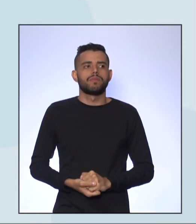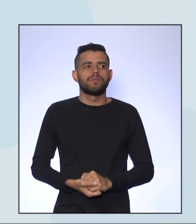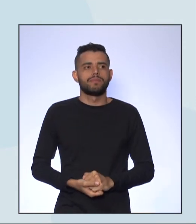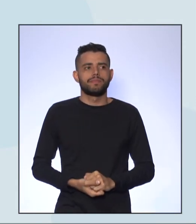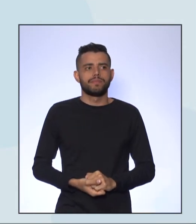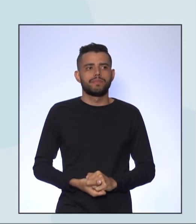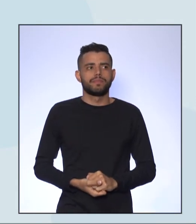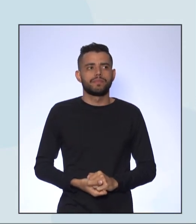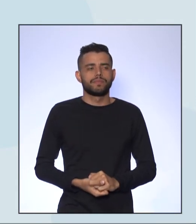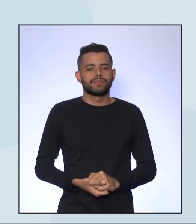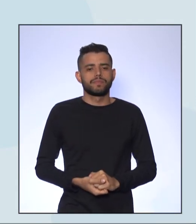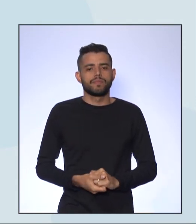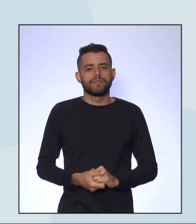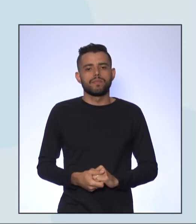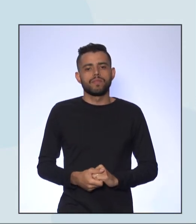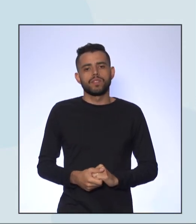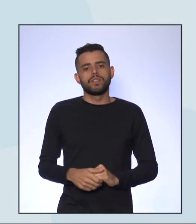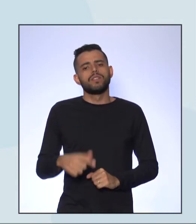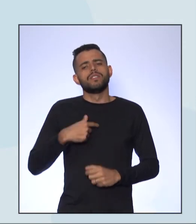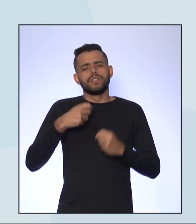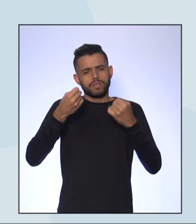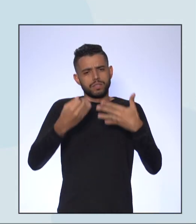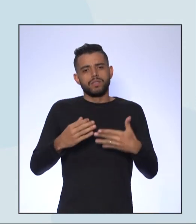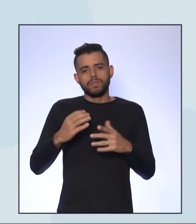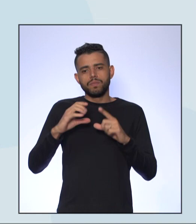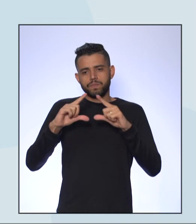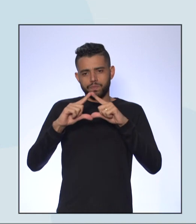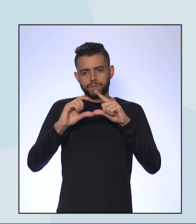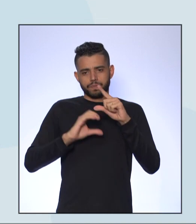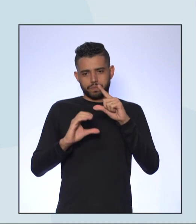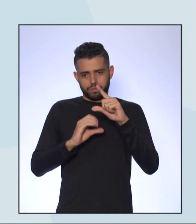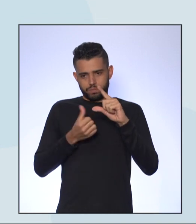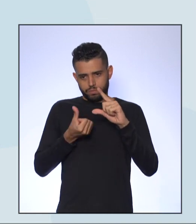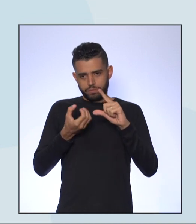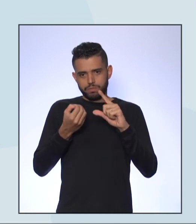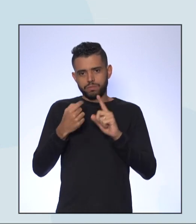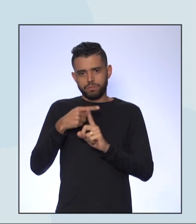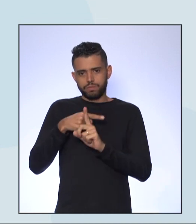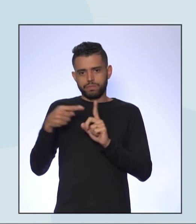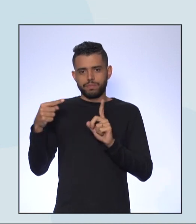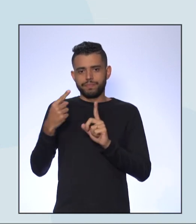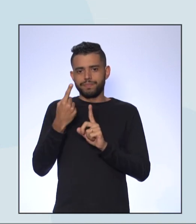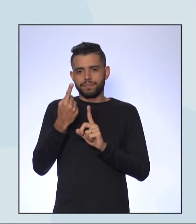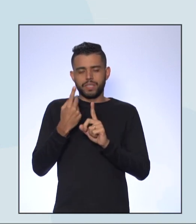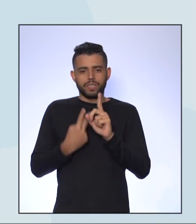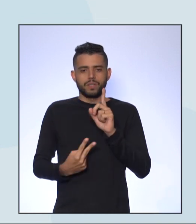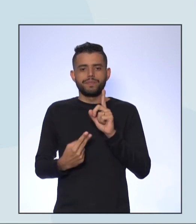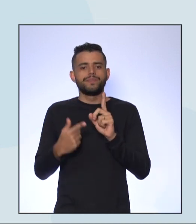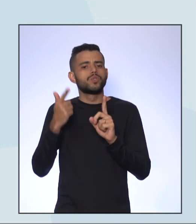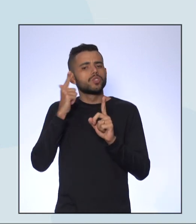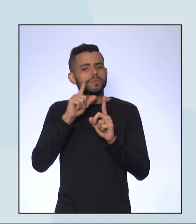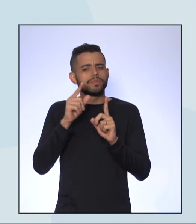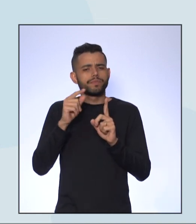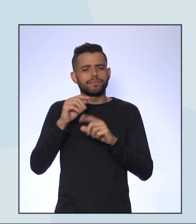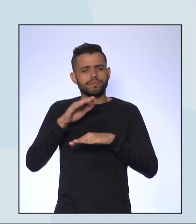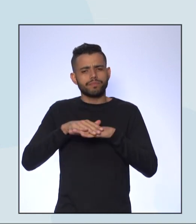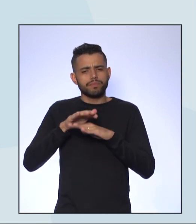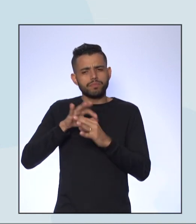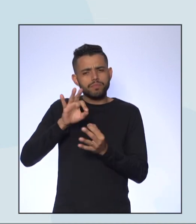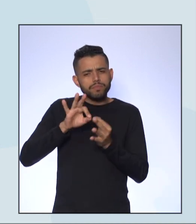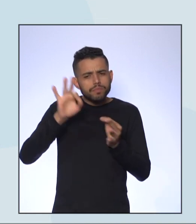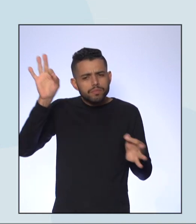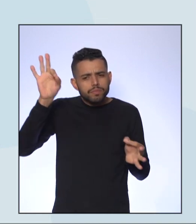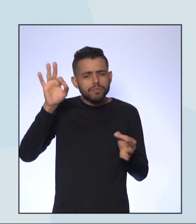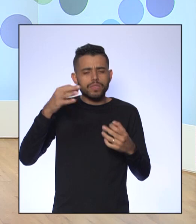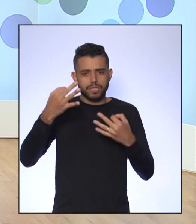Então, cosseno de 60, como eu comentei, é meio, e aí nós determinamos essa medida. Tá certo?